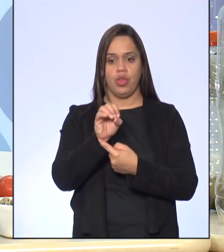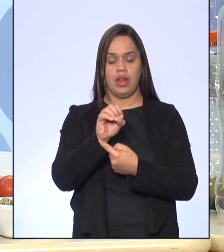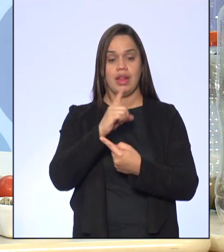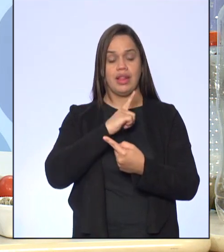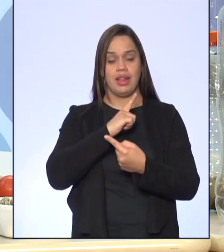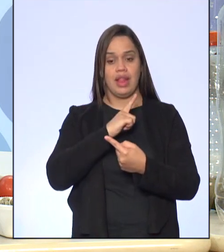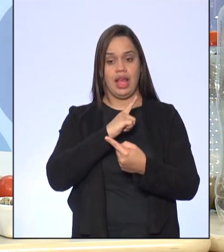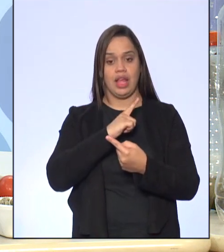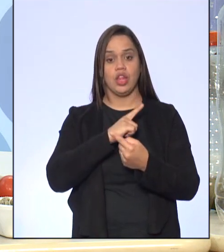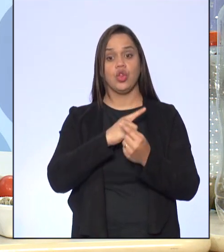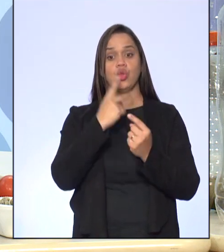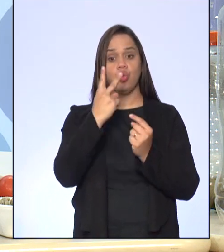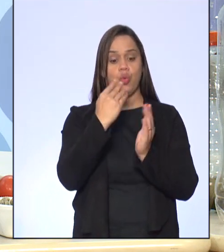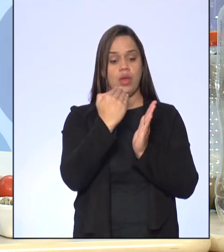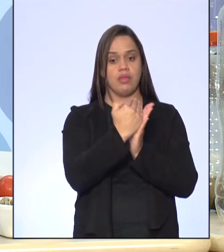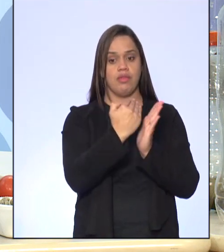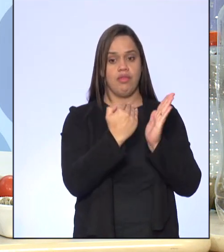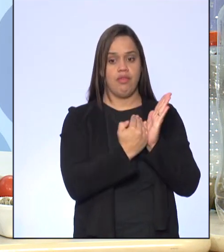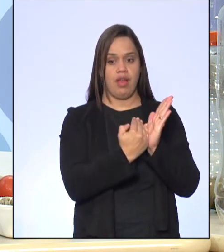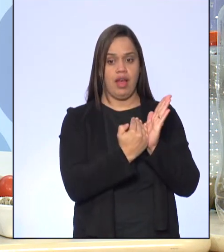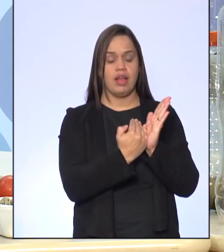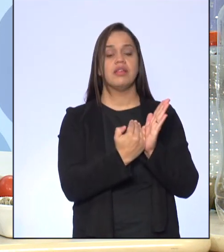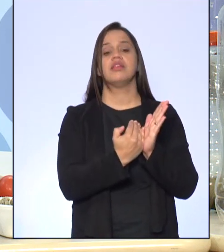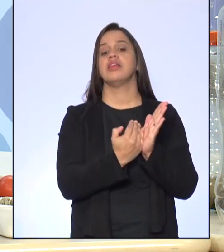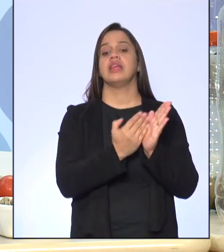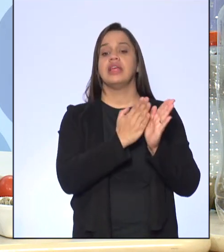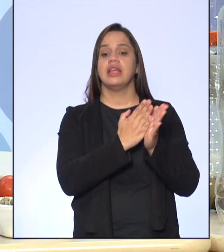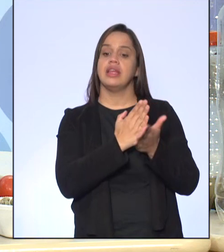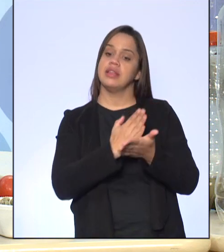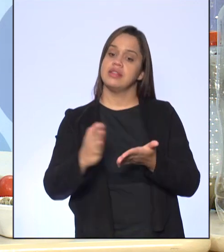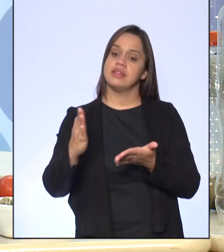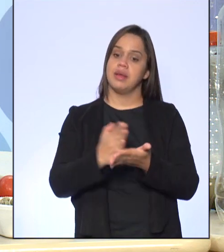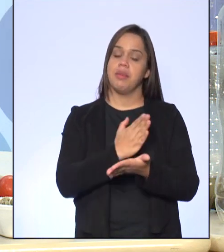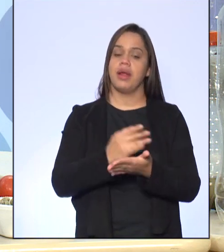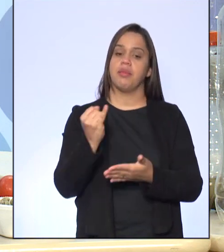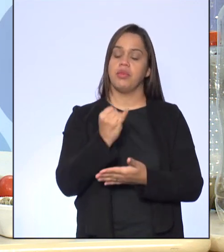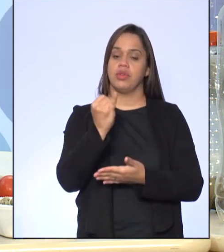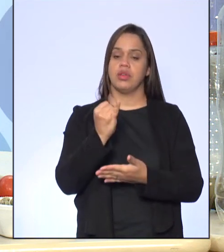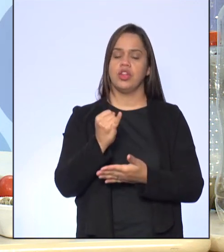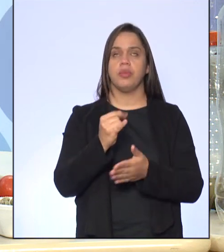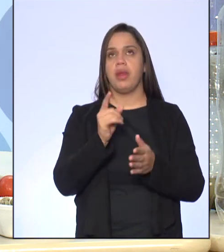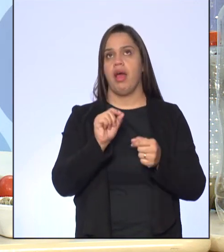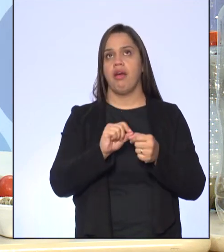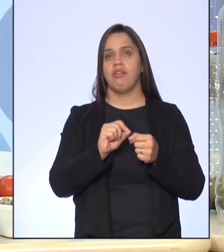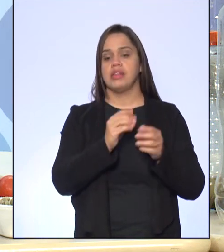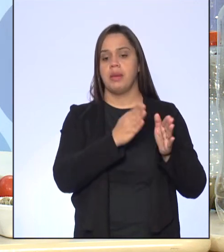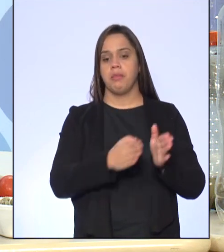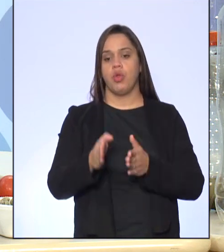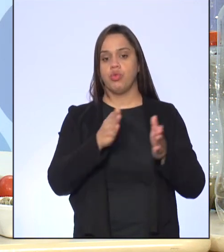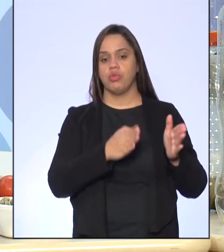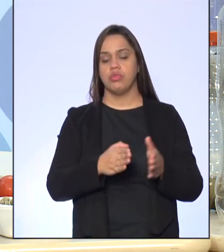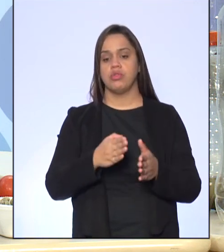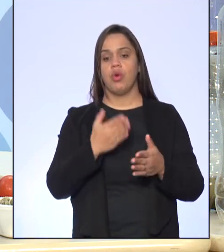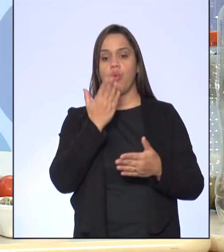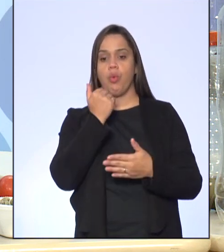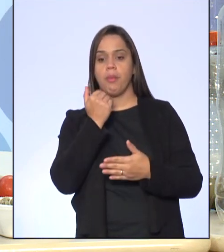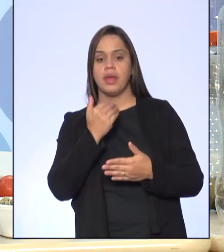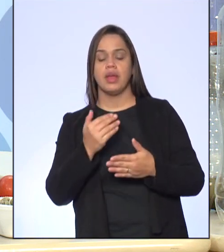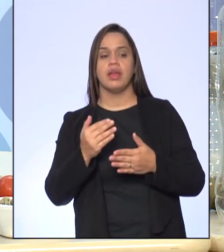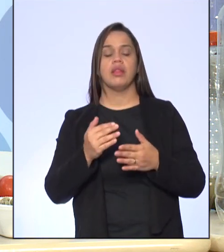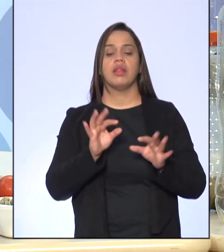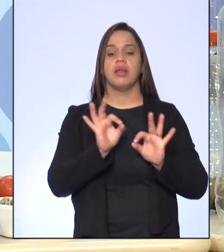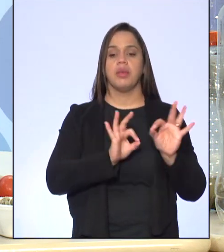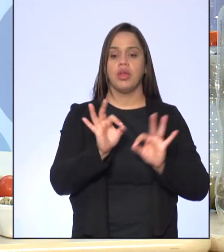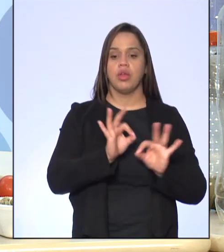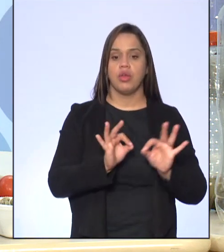e separá-las é muito importante, né? Alguns processos para a produção de alimento, para a produção, para a gente arrumar o nosso lixo de casa. Nem